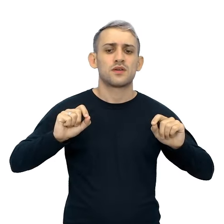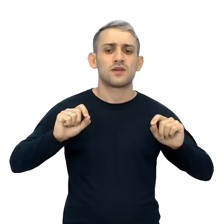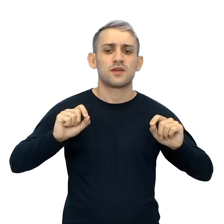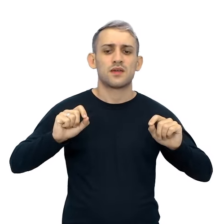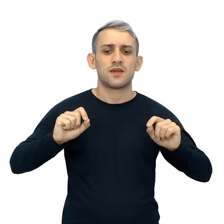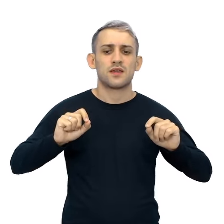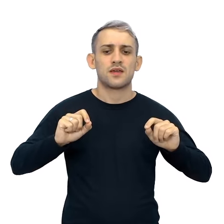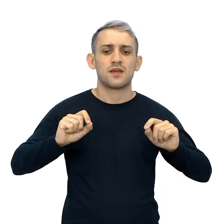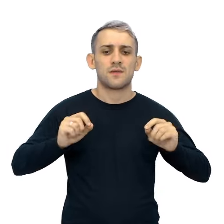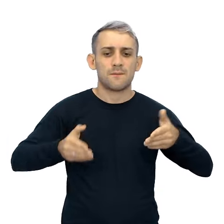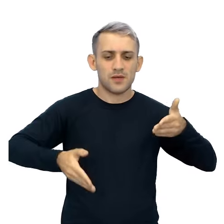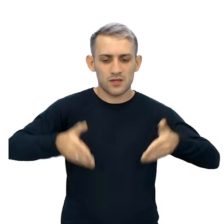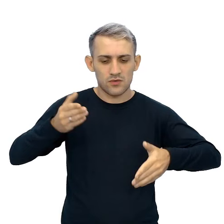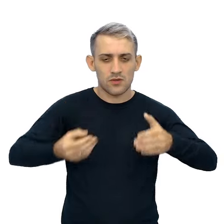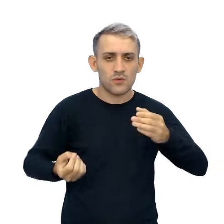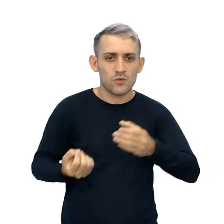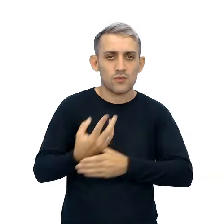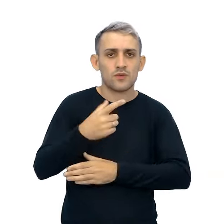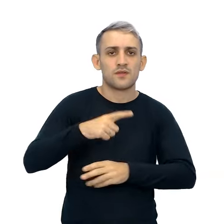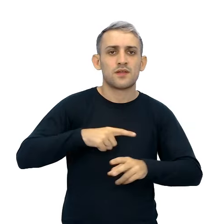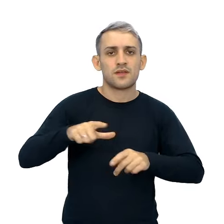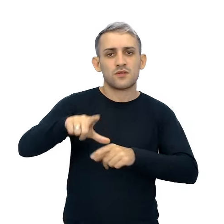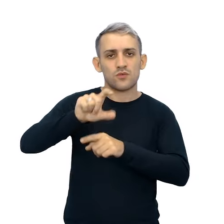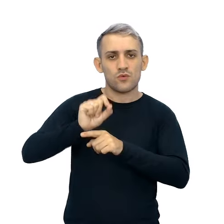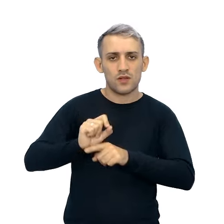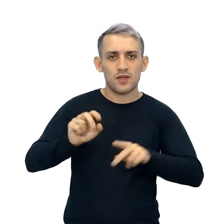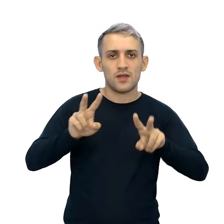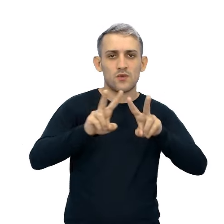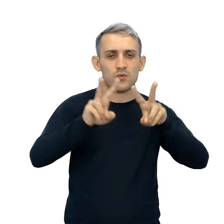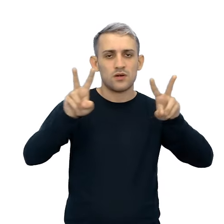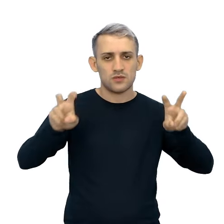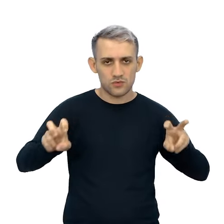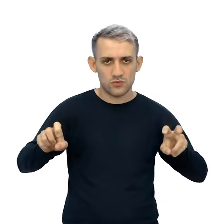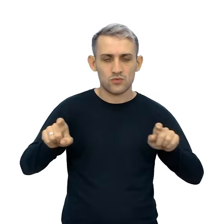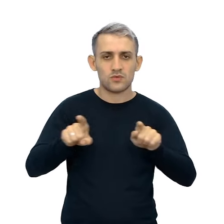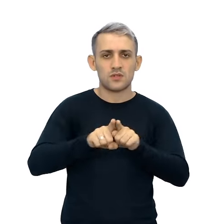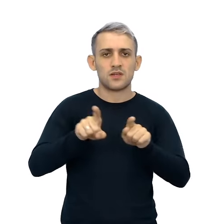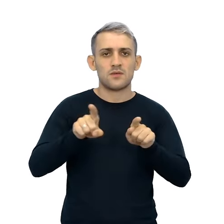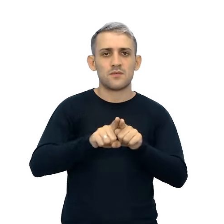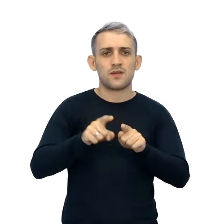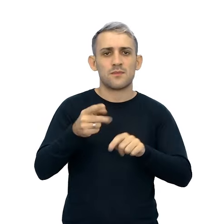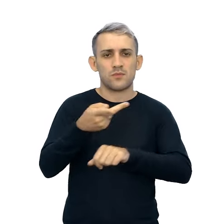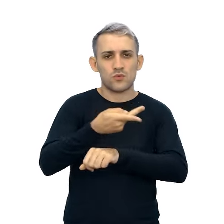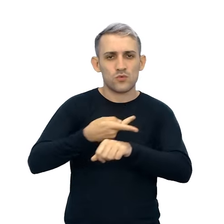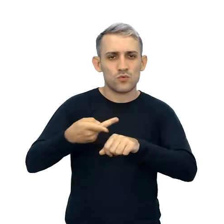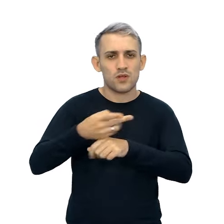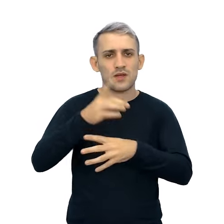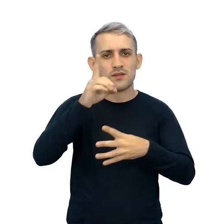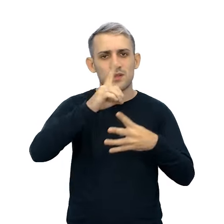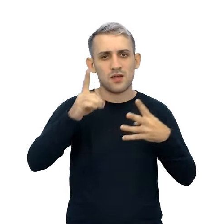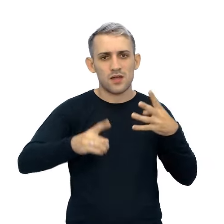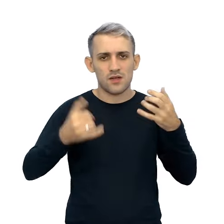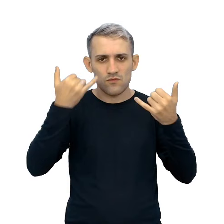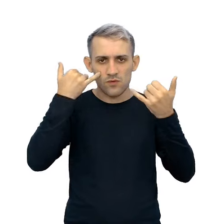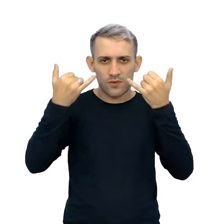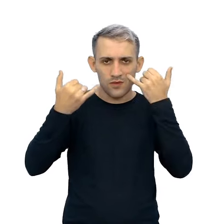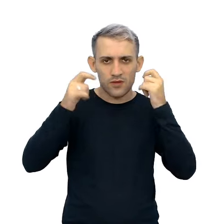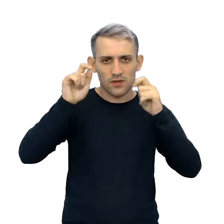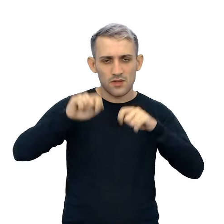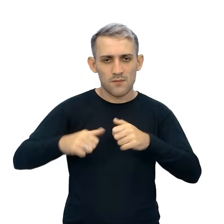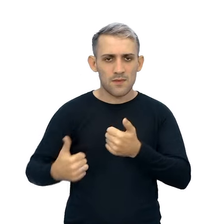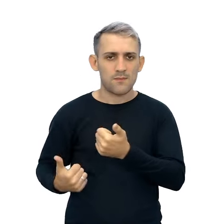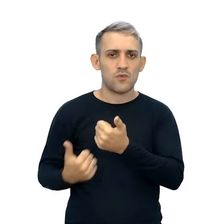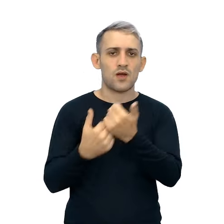operacionalização da produção, para definir temática, buscar dados, informações que possam sustentar essas